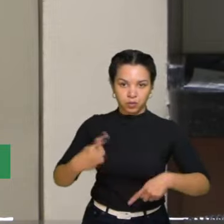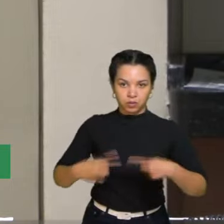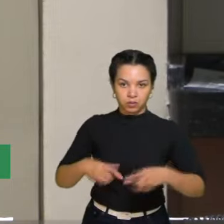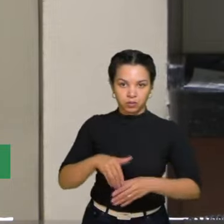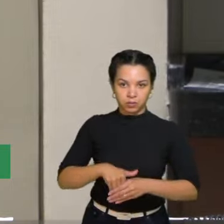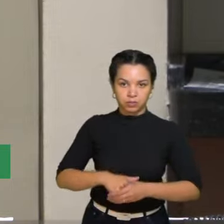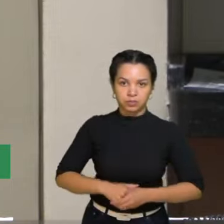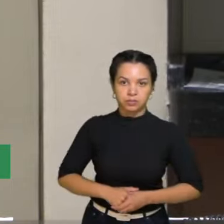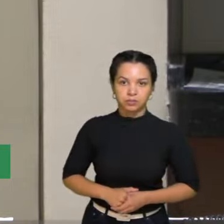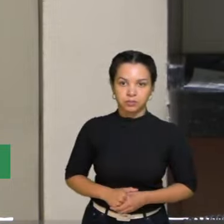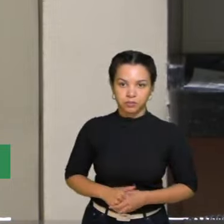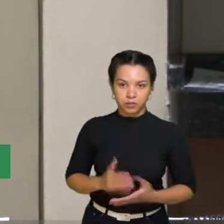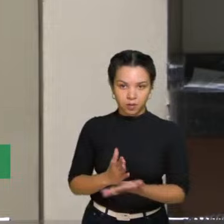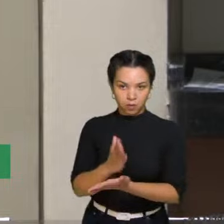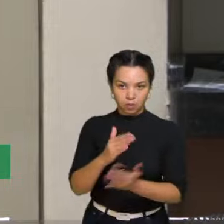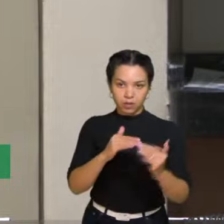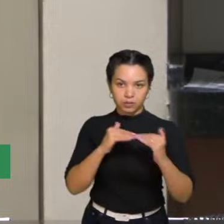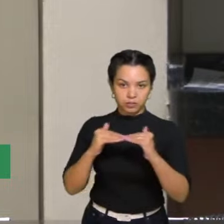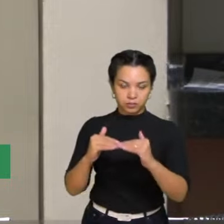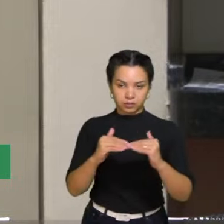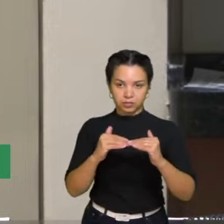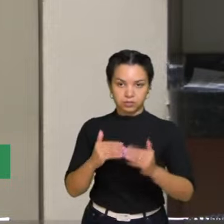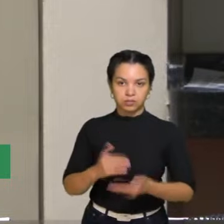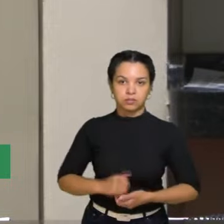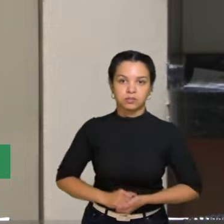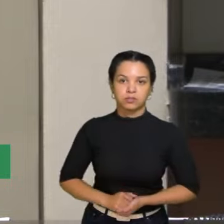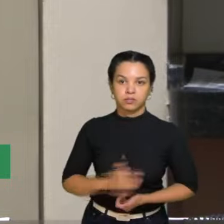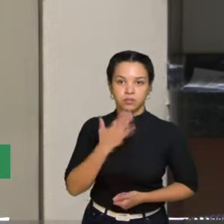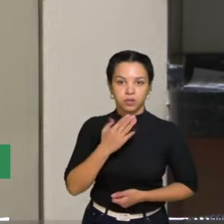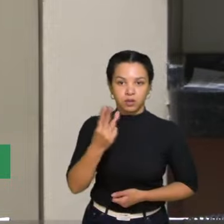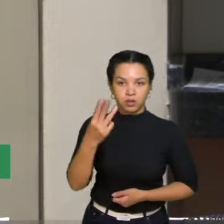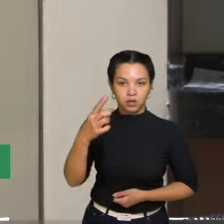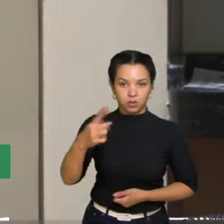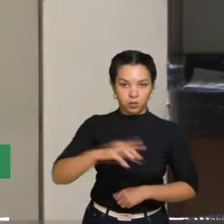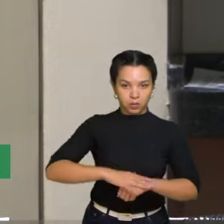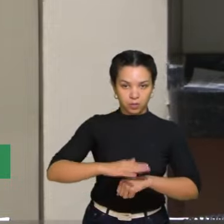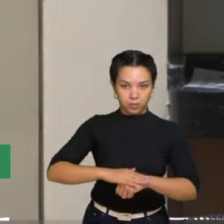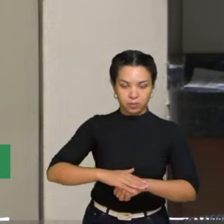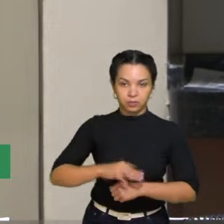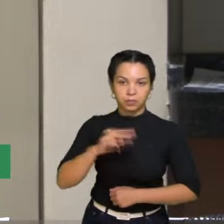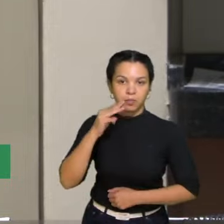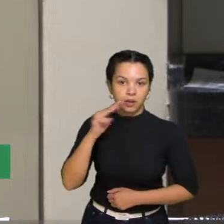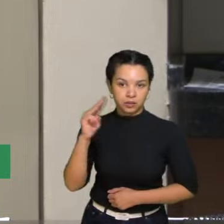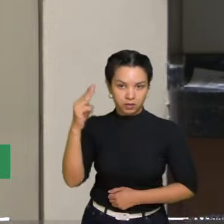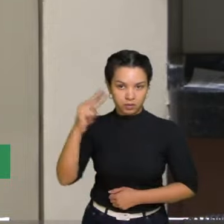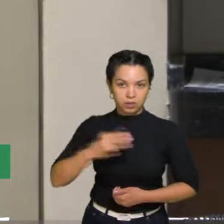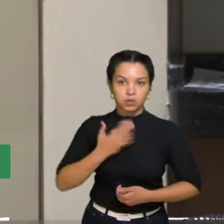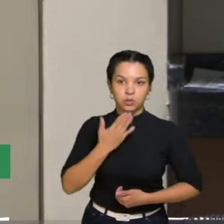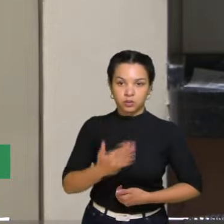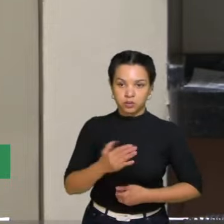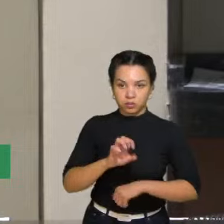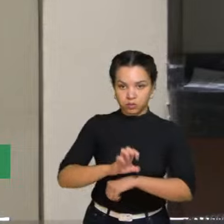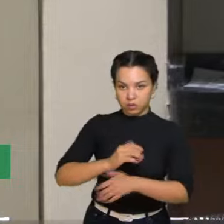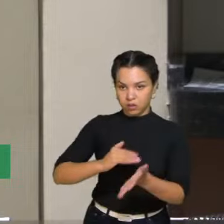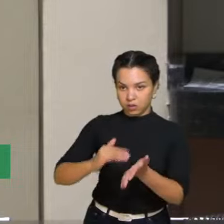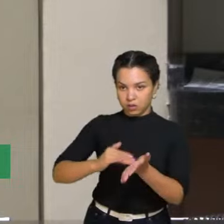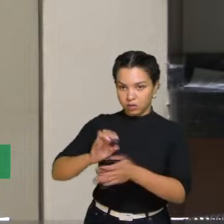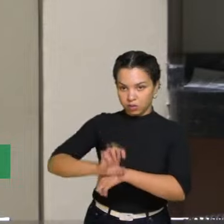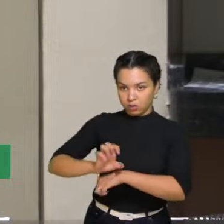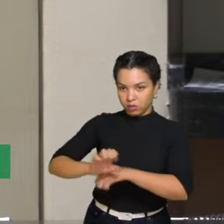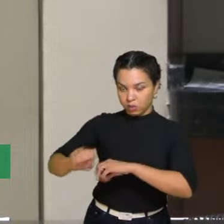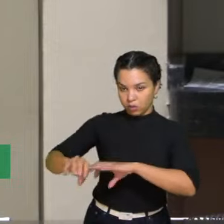encontram. Aprovado por unanimidade. Pedido de informação 31, autor deputado Matheus Cadorim, solicitando ao secretário de Estado da